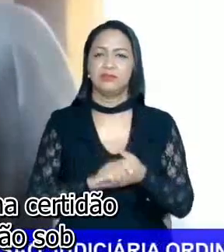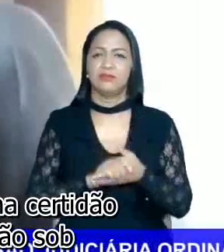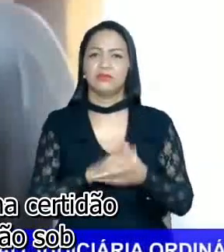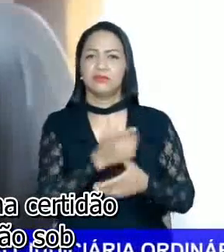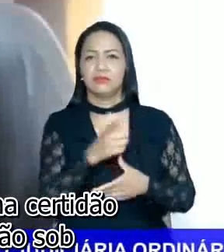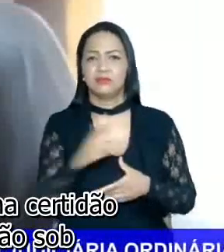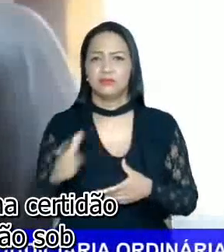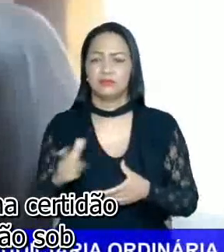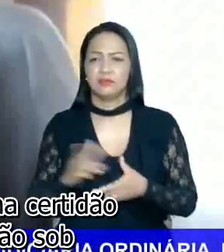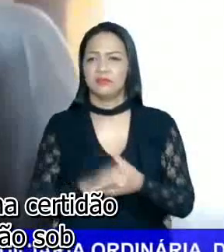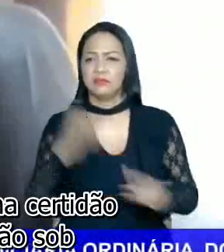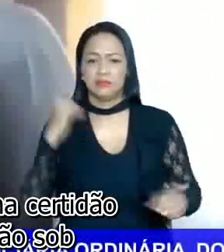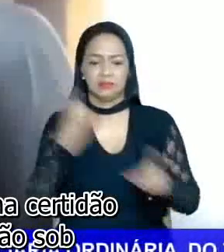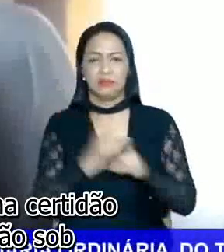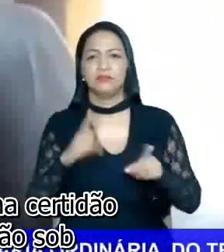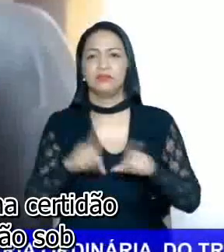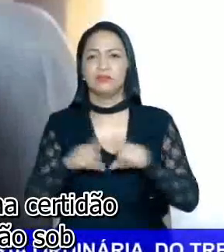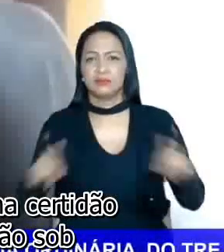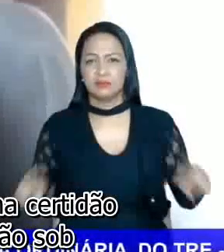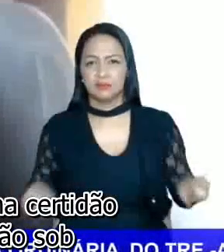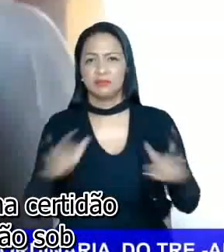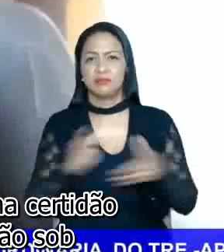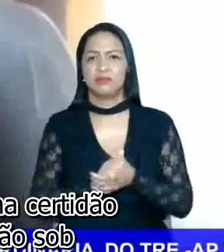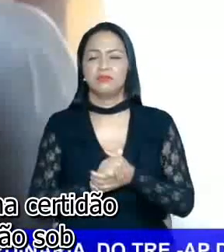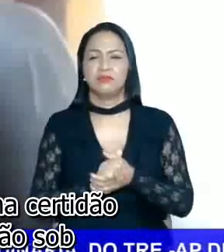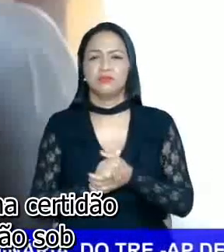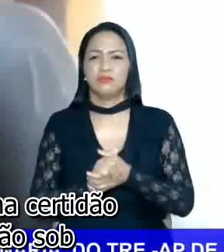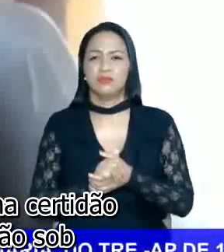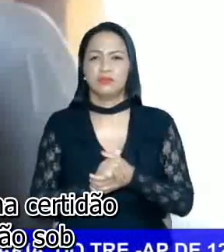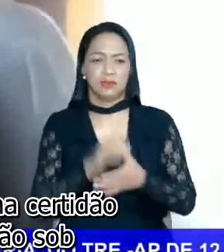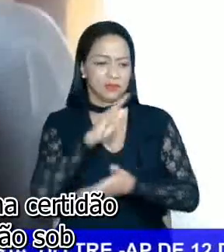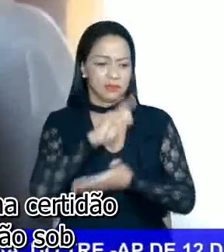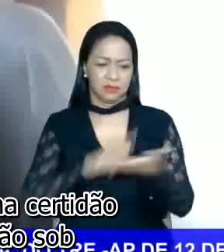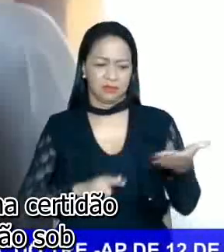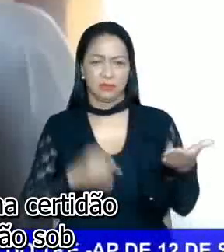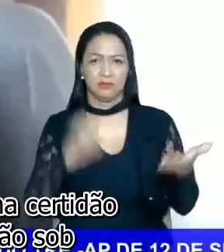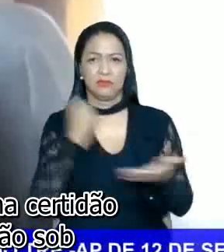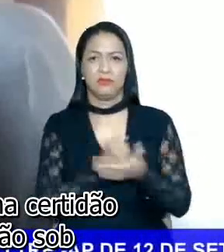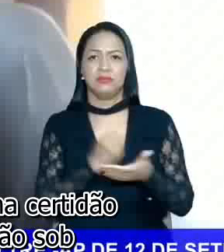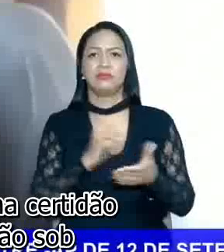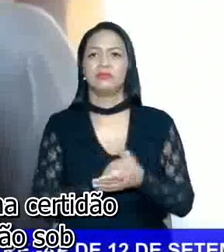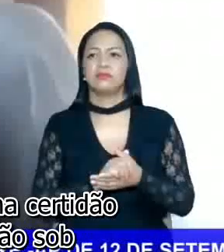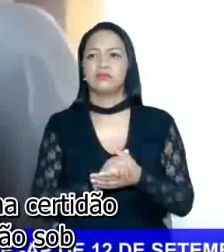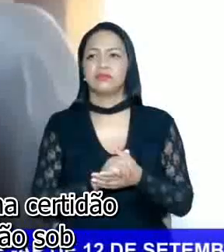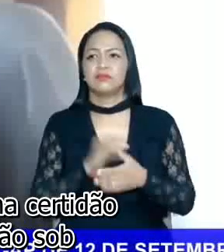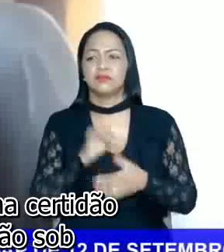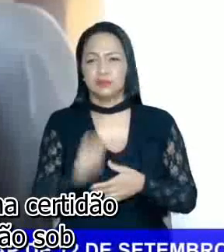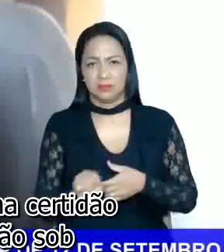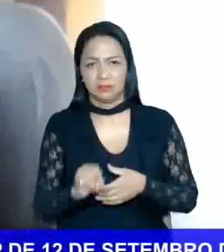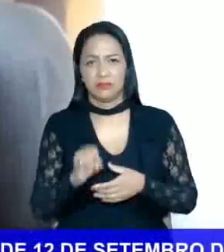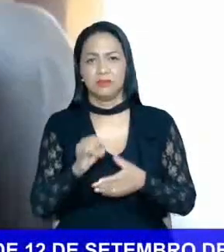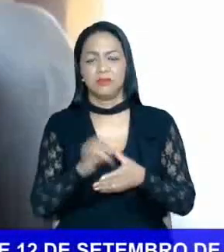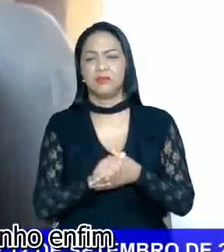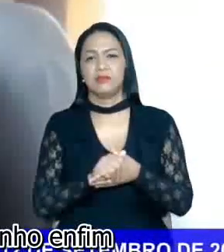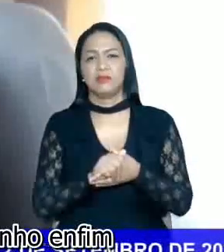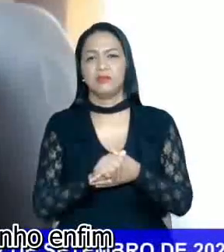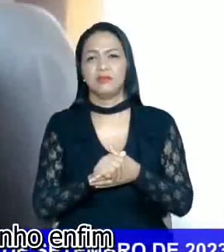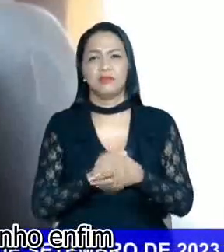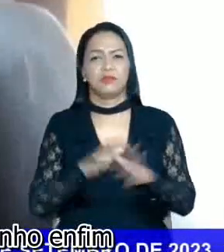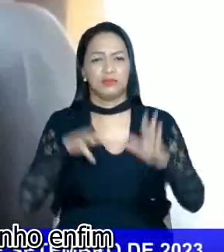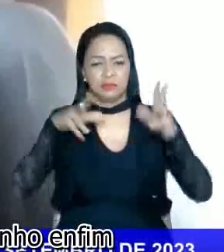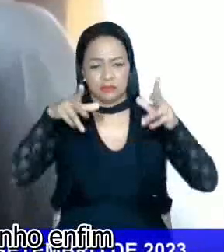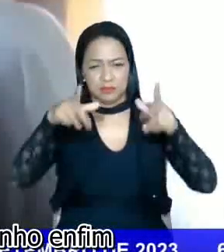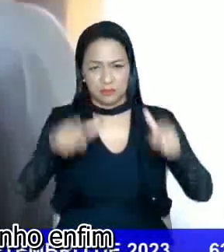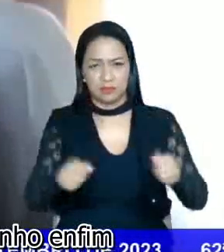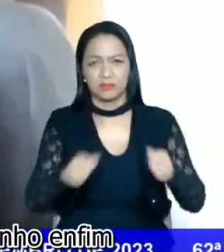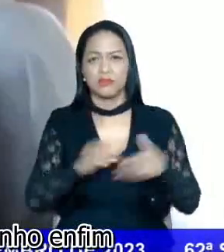não localizou. Mas a certidão que o oficial fez não foi uma certidão adequada, porque se ele tivesse feito uma certidão sobre todas